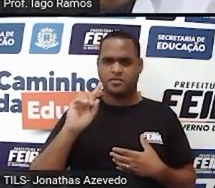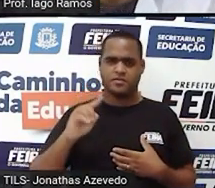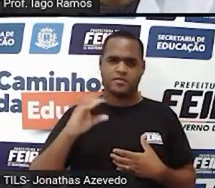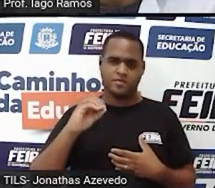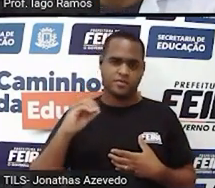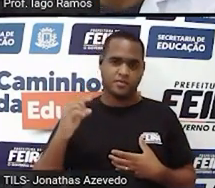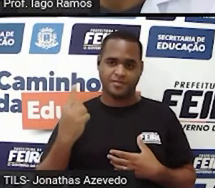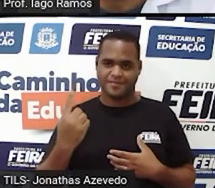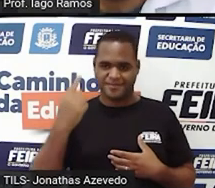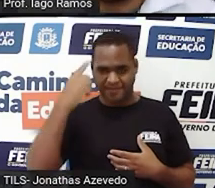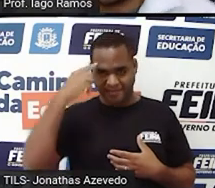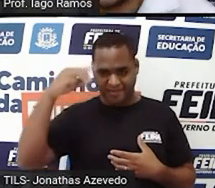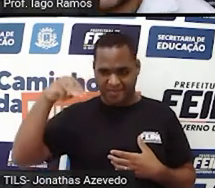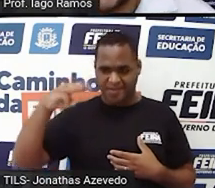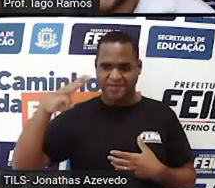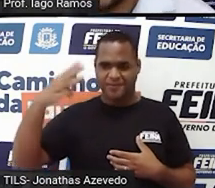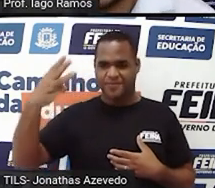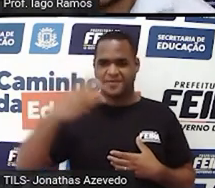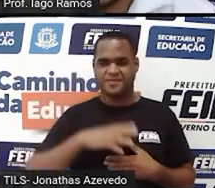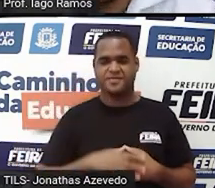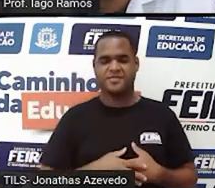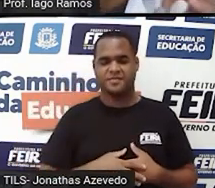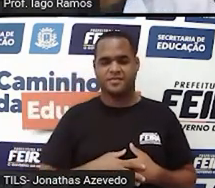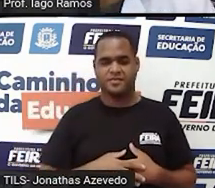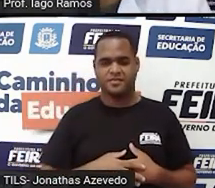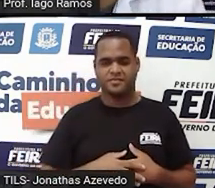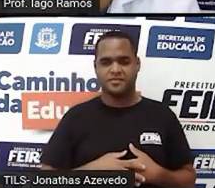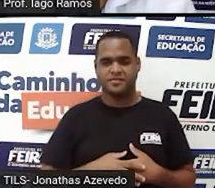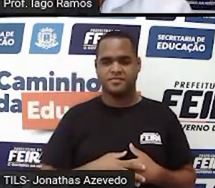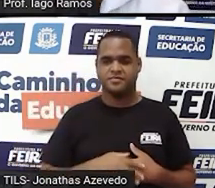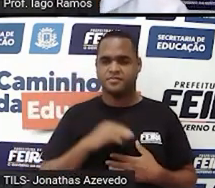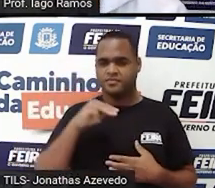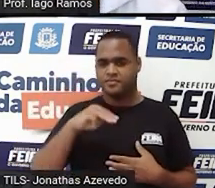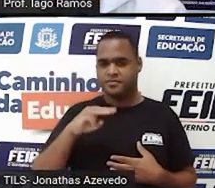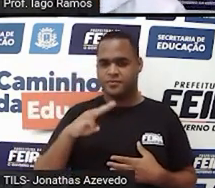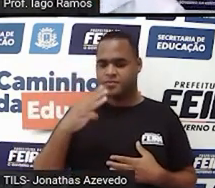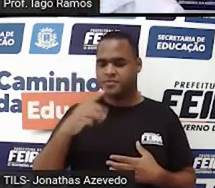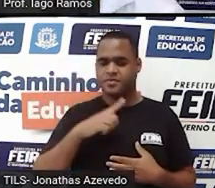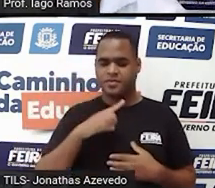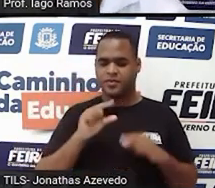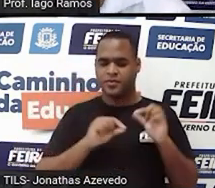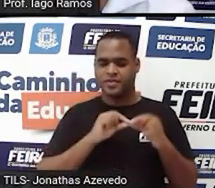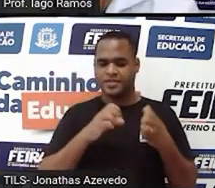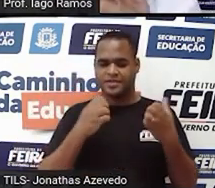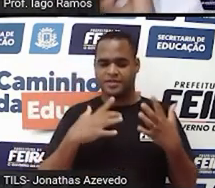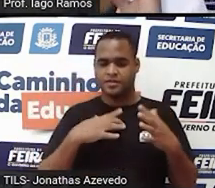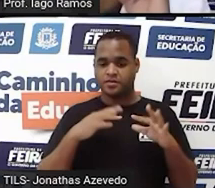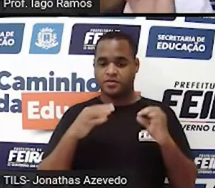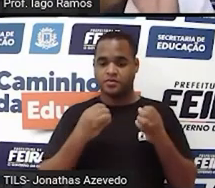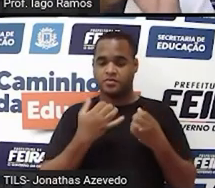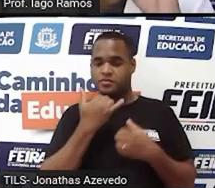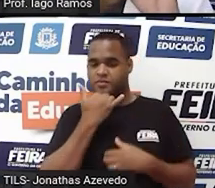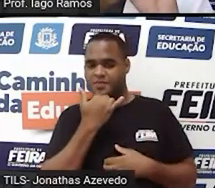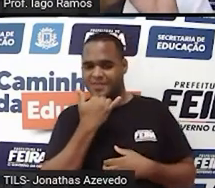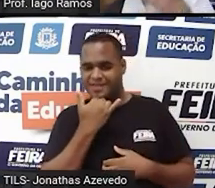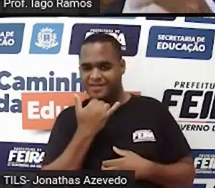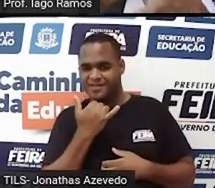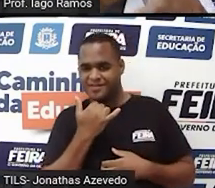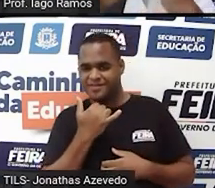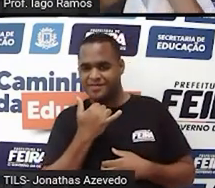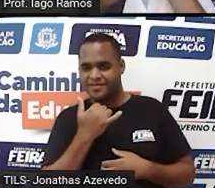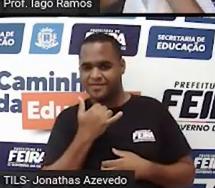0,001 metro cúbico quantos metros cúbicos você tem aliás desculpa